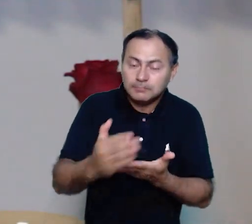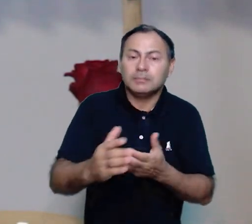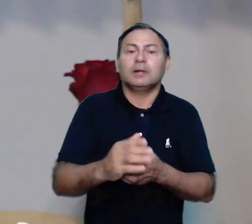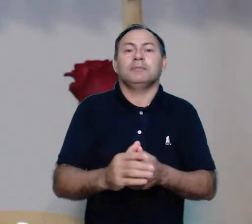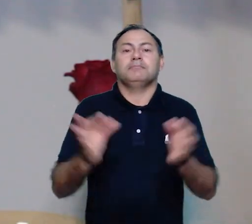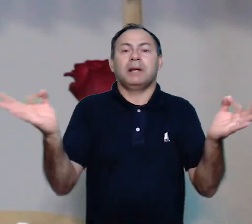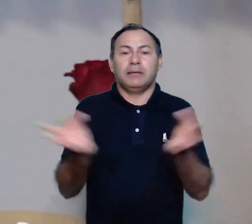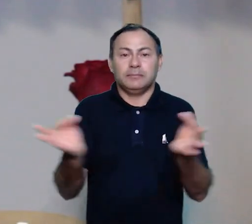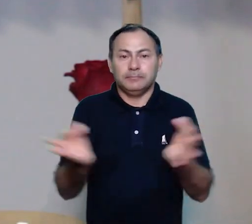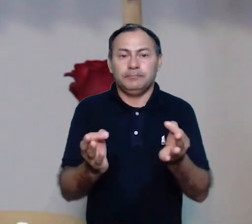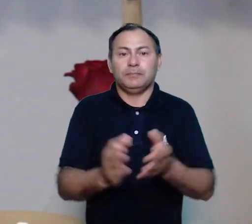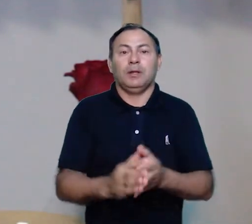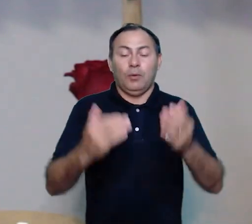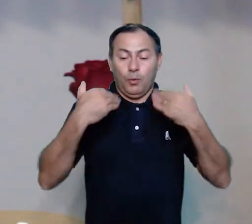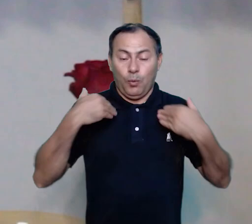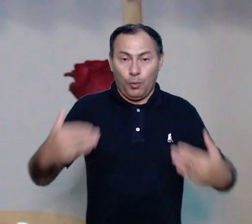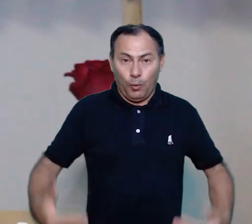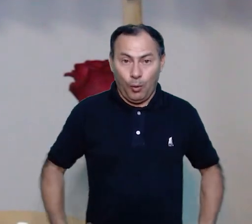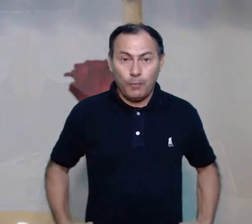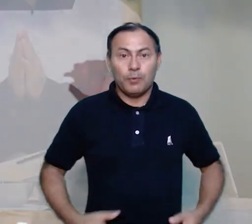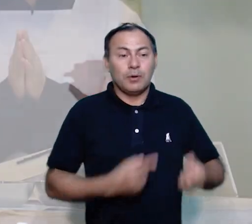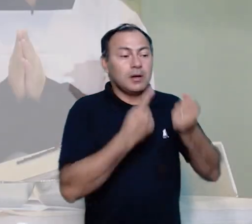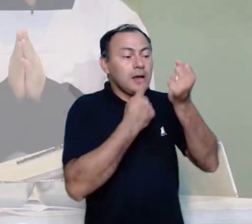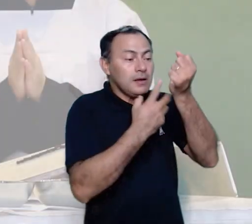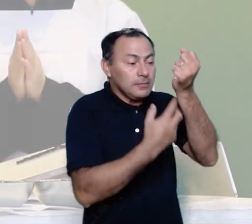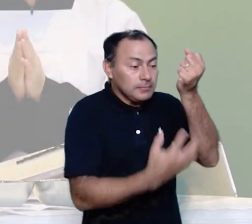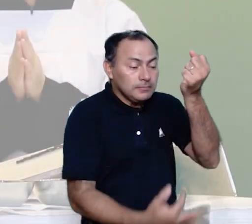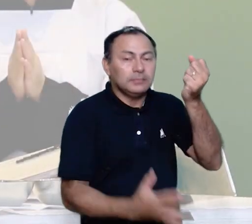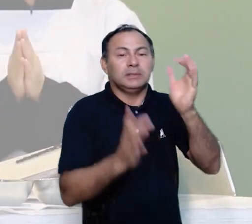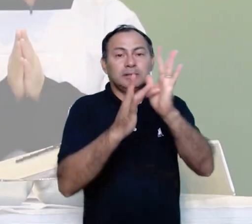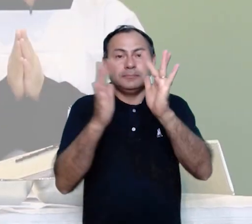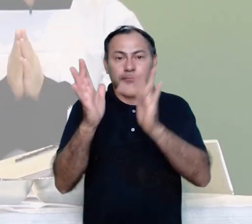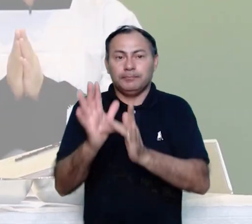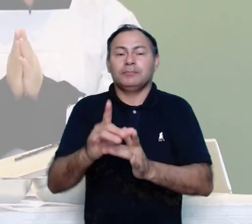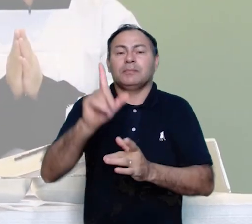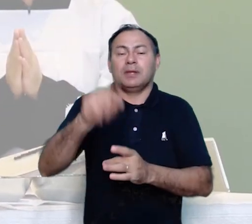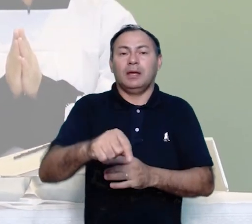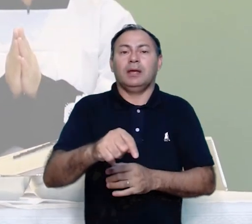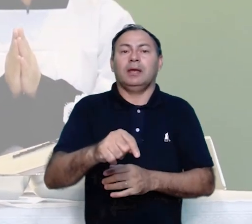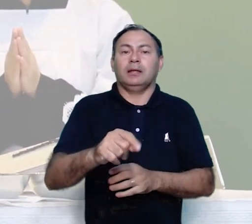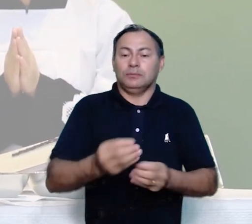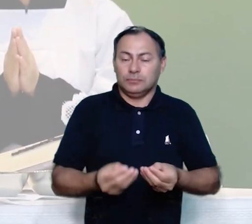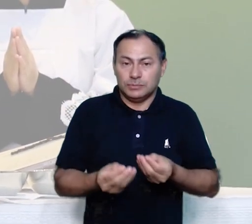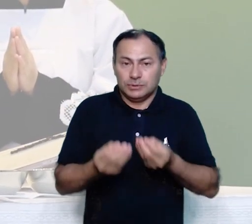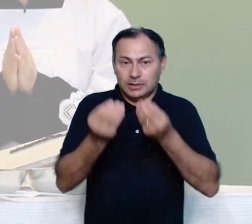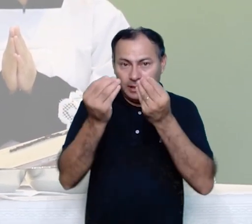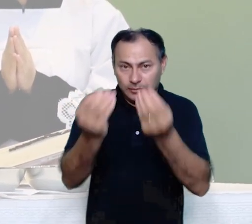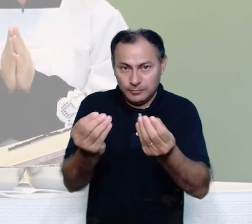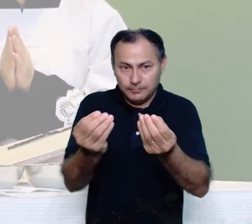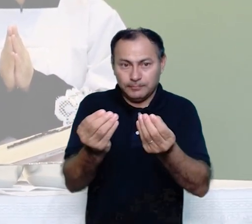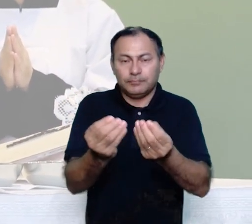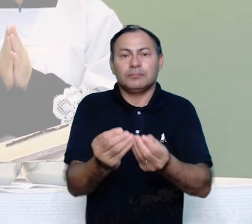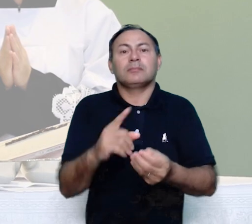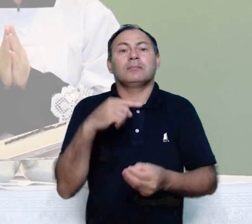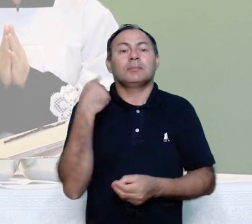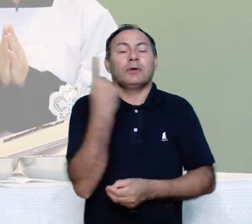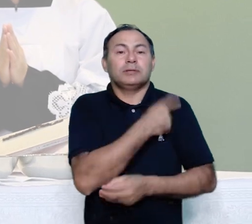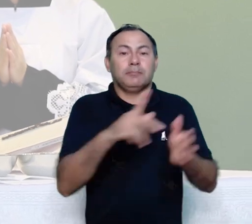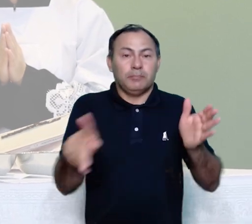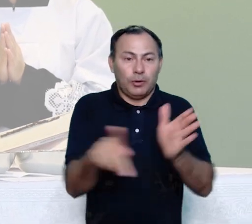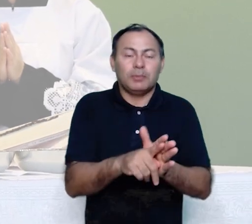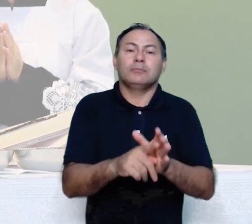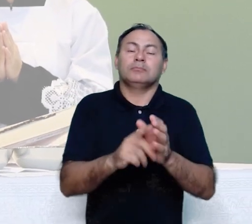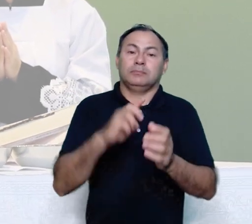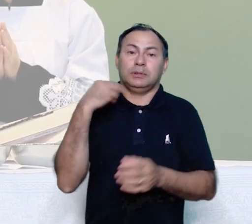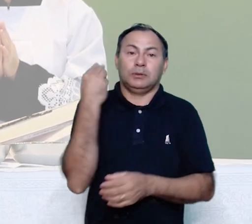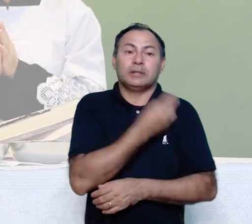que deve começar plenamente. O corpo e o sangue de Cristo são-nos dados para